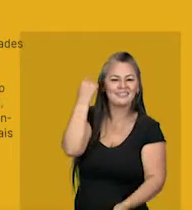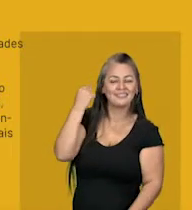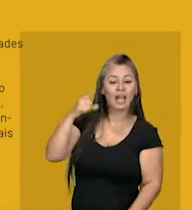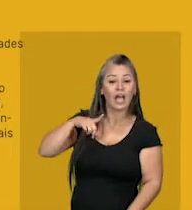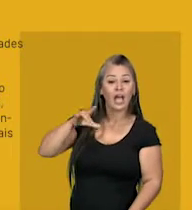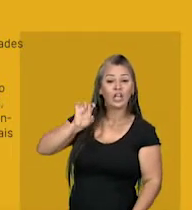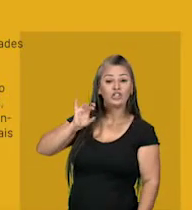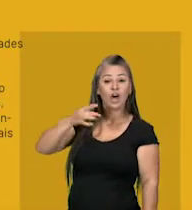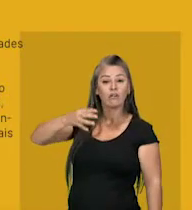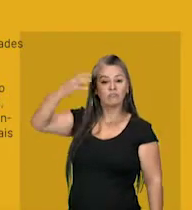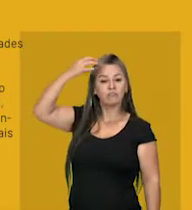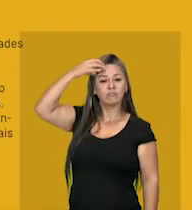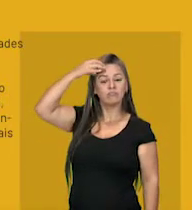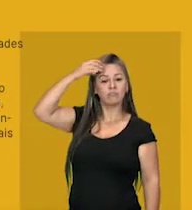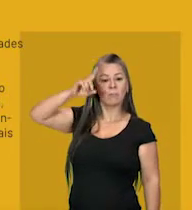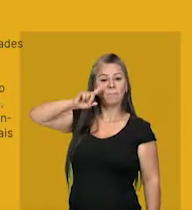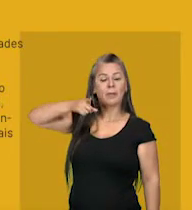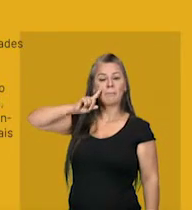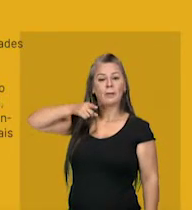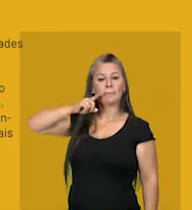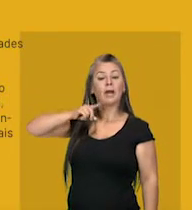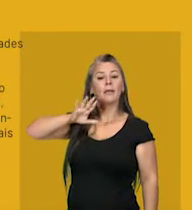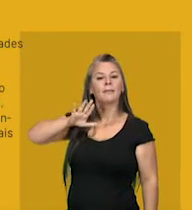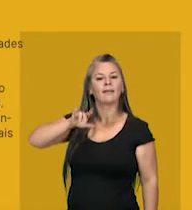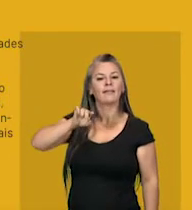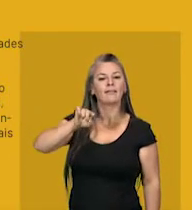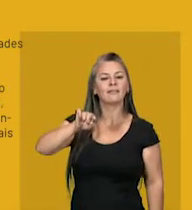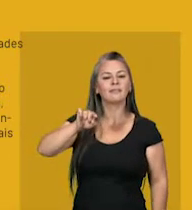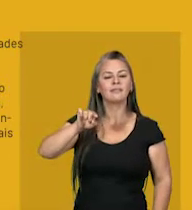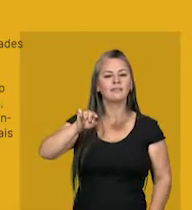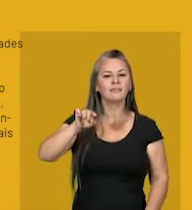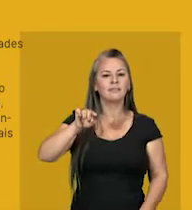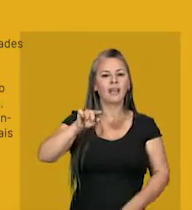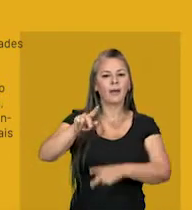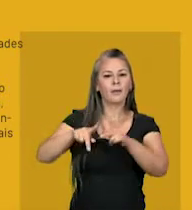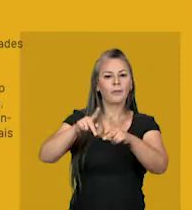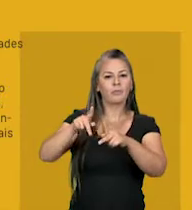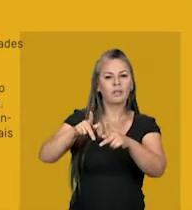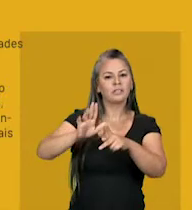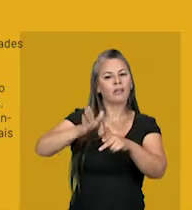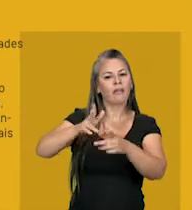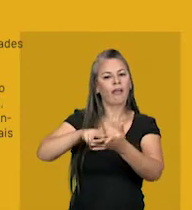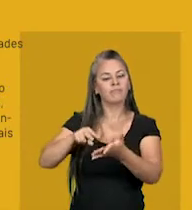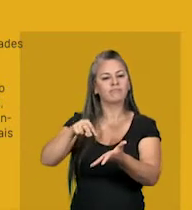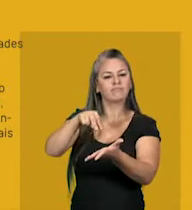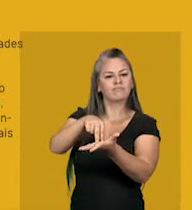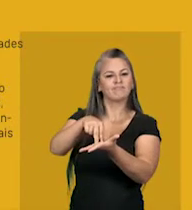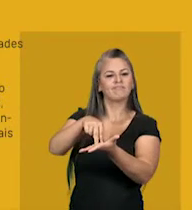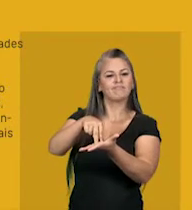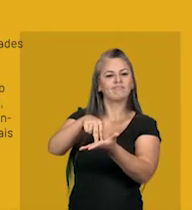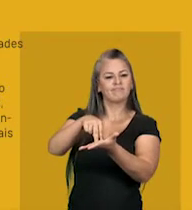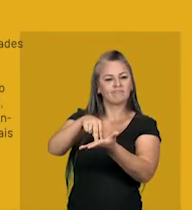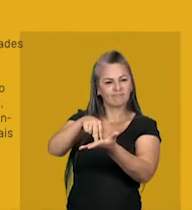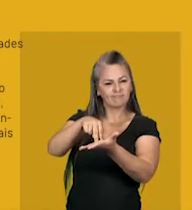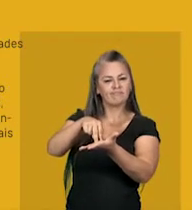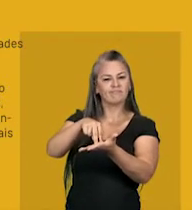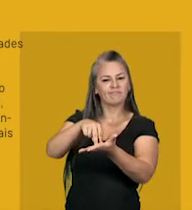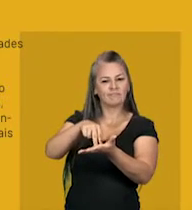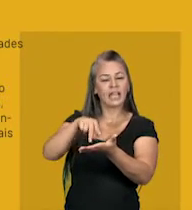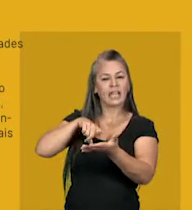soberania vira popular, do povo, né? A ideia de representação política, de que as pessoas elas podem